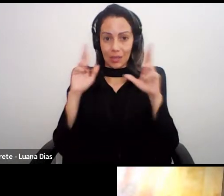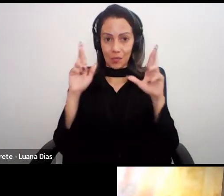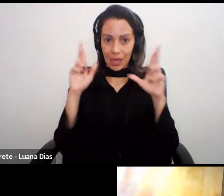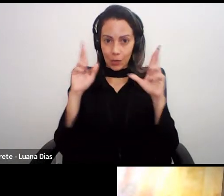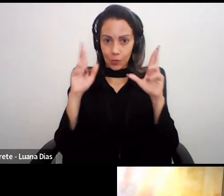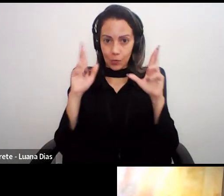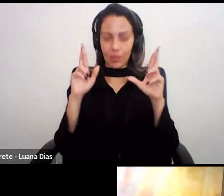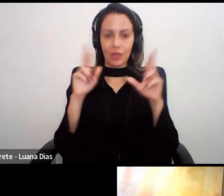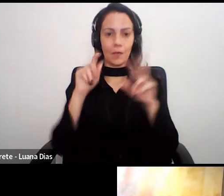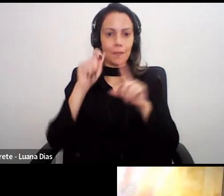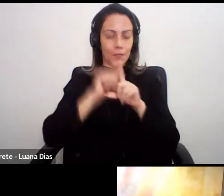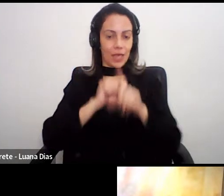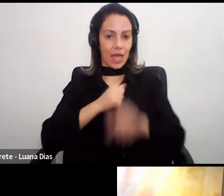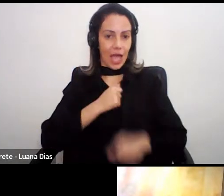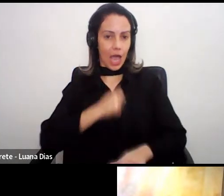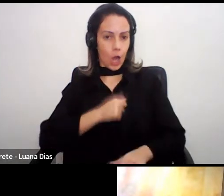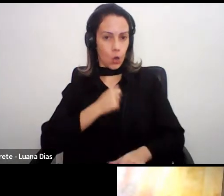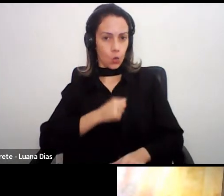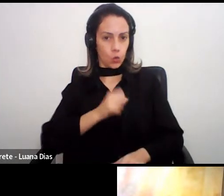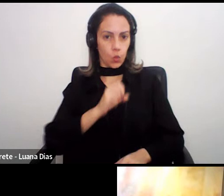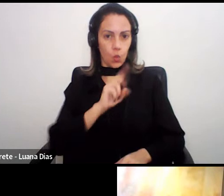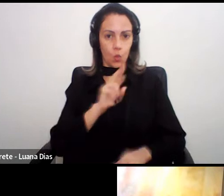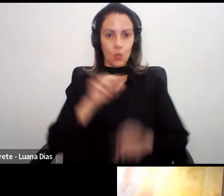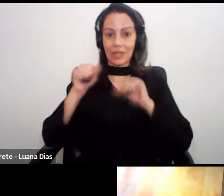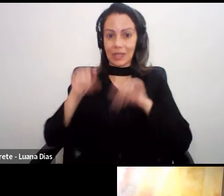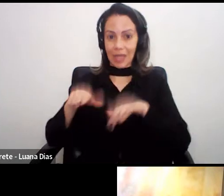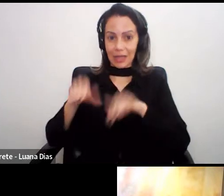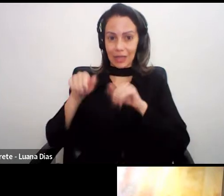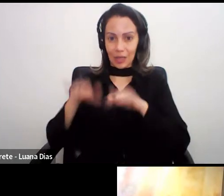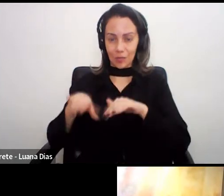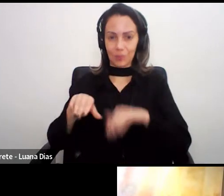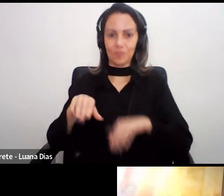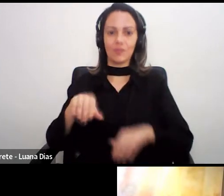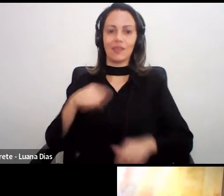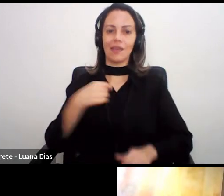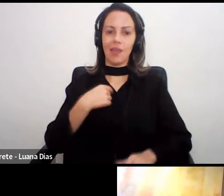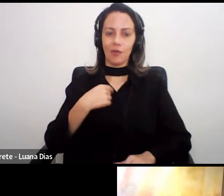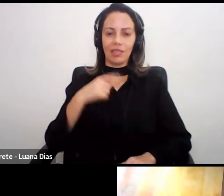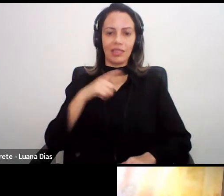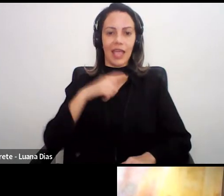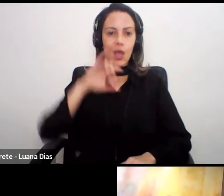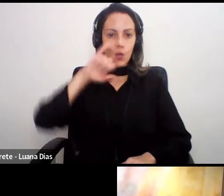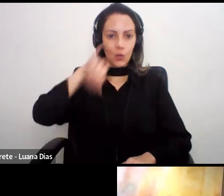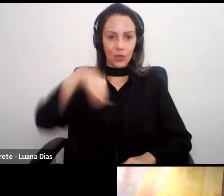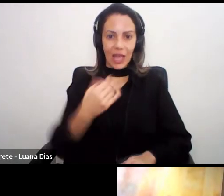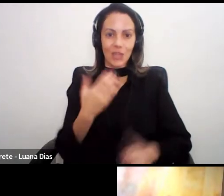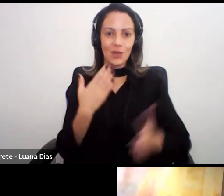September, to be able to talk to you in person in Rio de Janeiro.